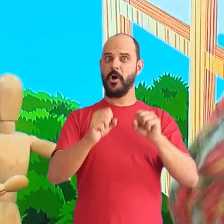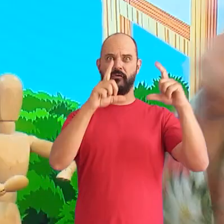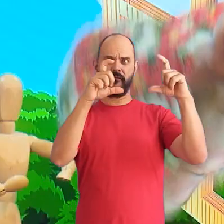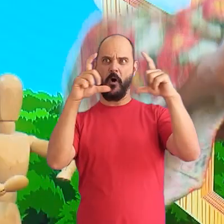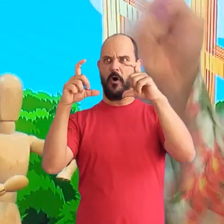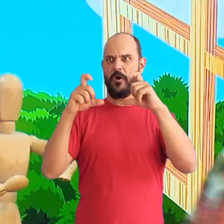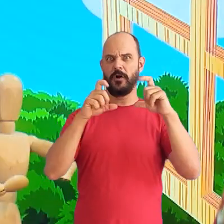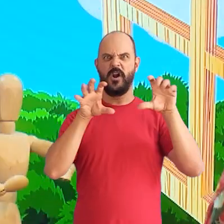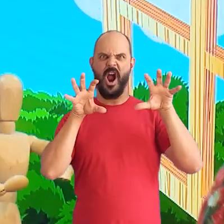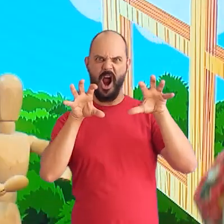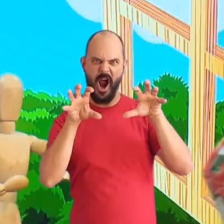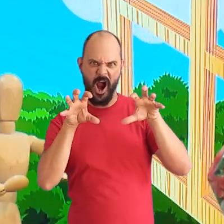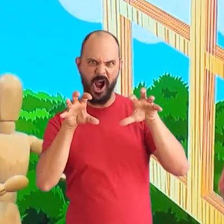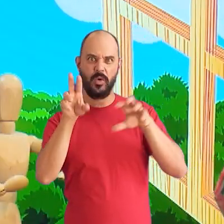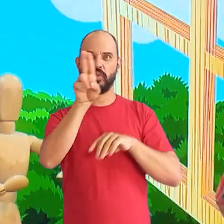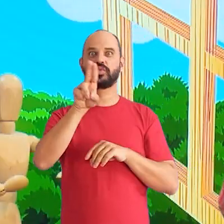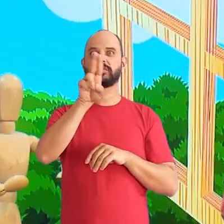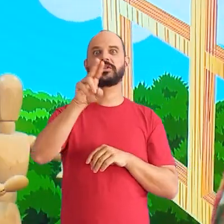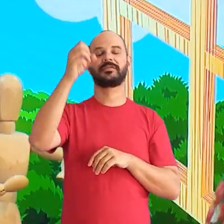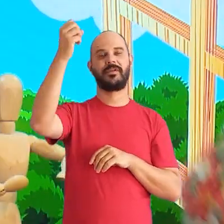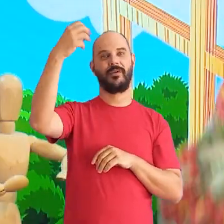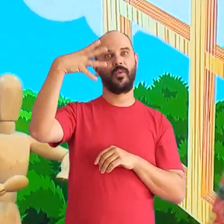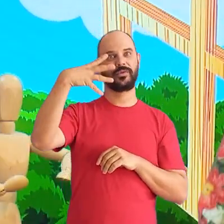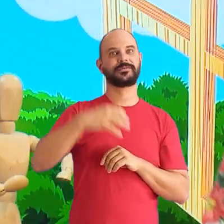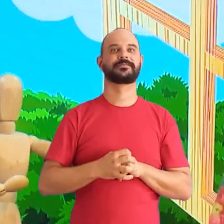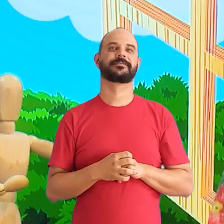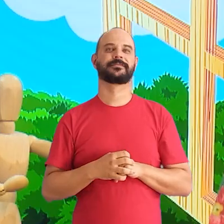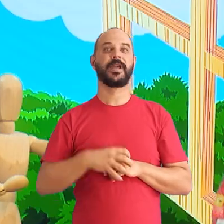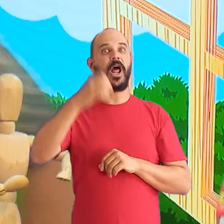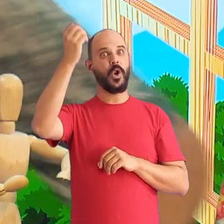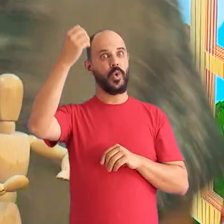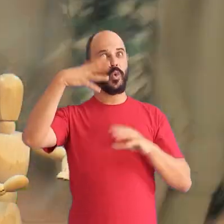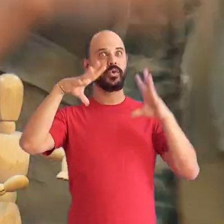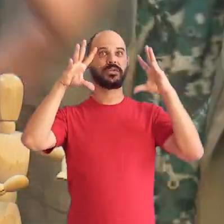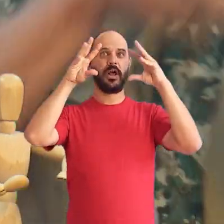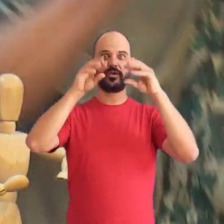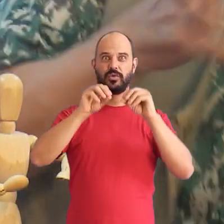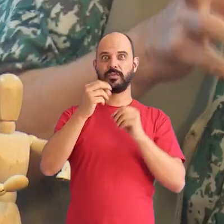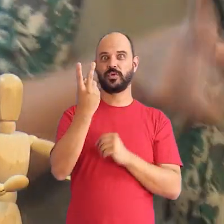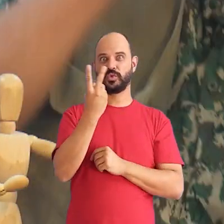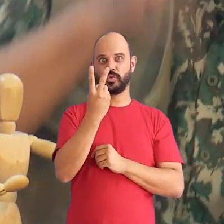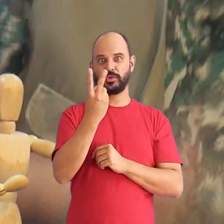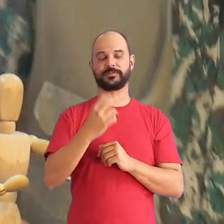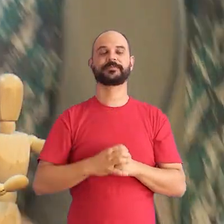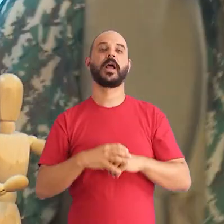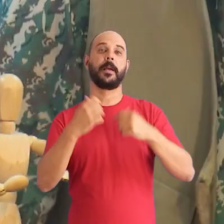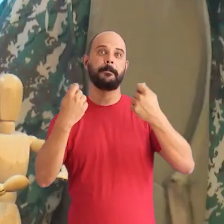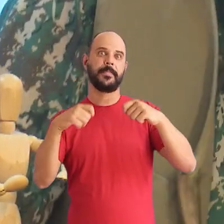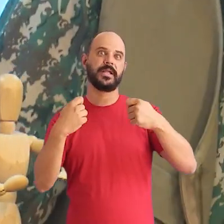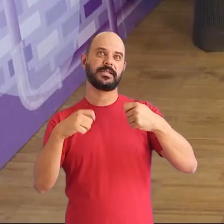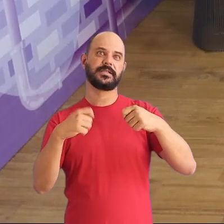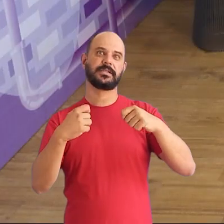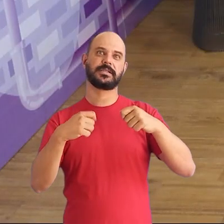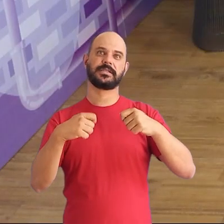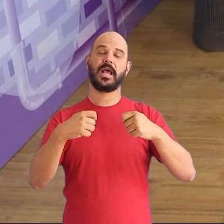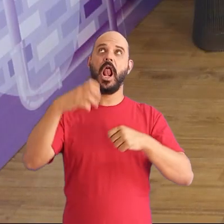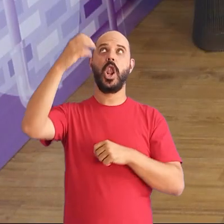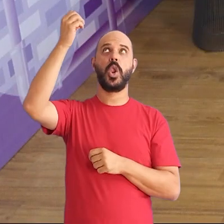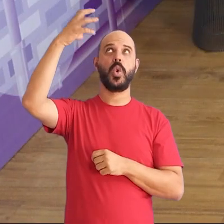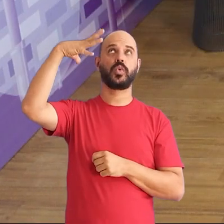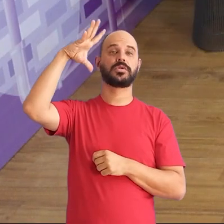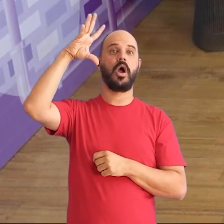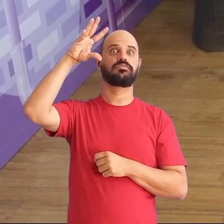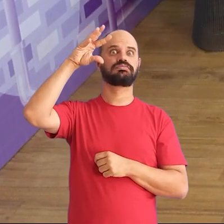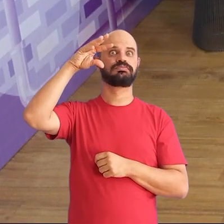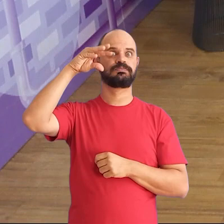E a gente pode fazer uma foto assustadora usando a luz. A luz e a sombra! Para isso,